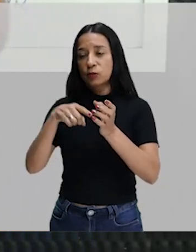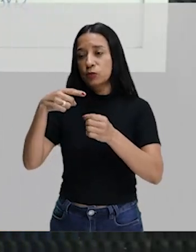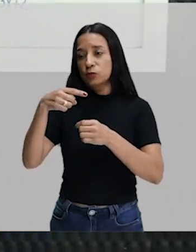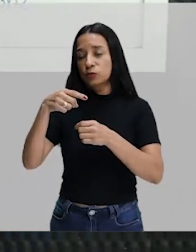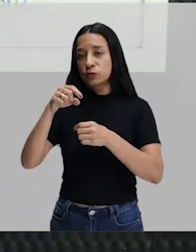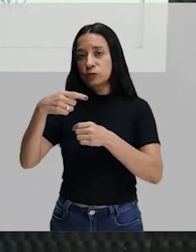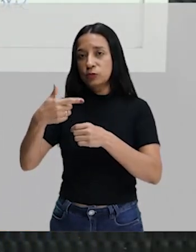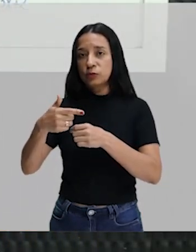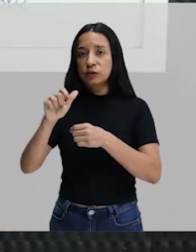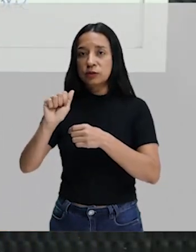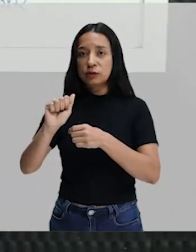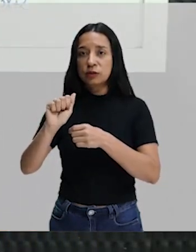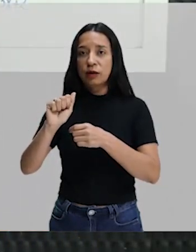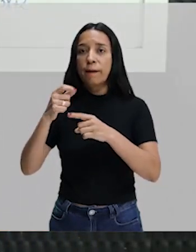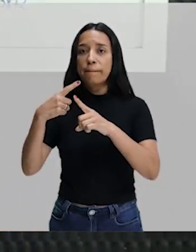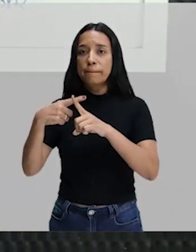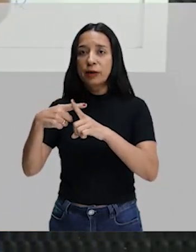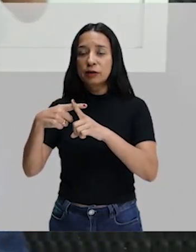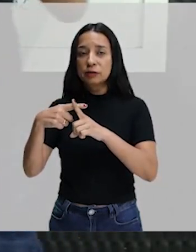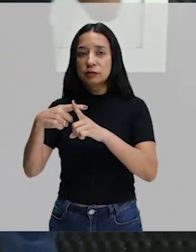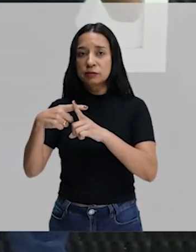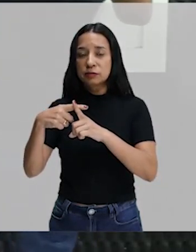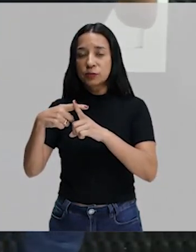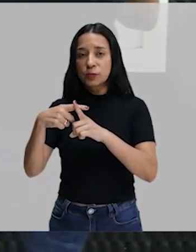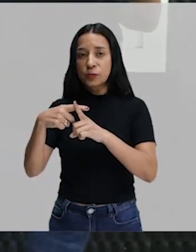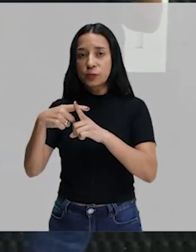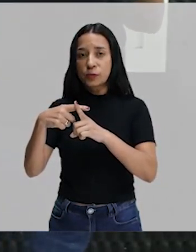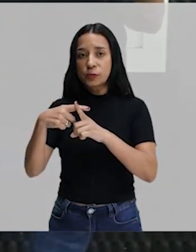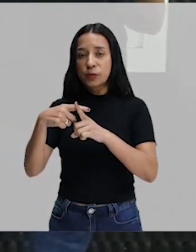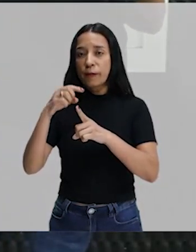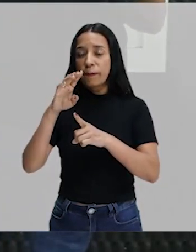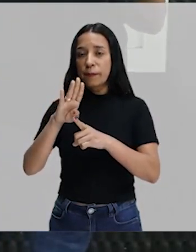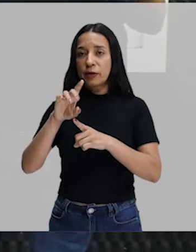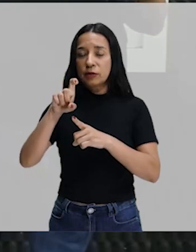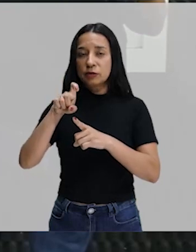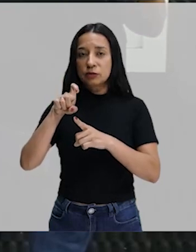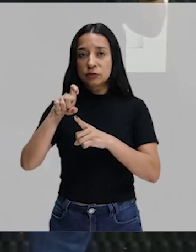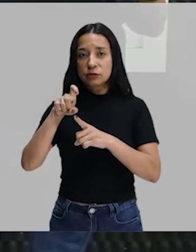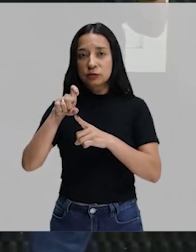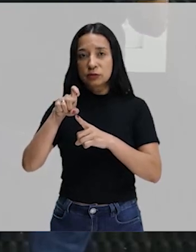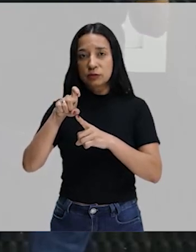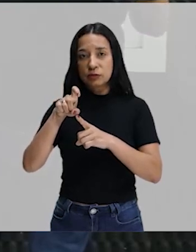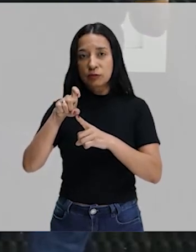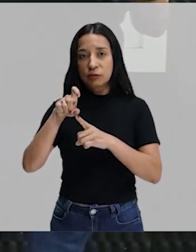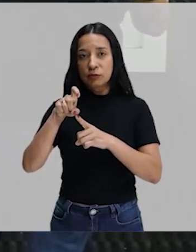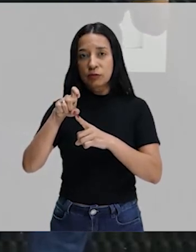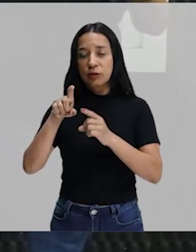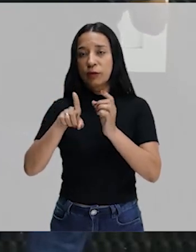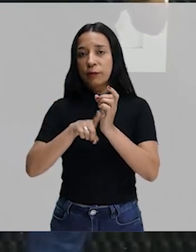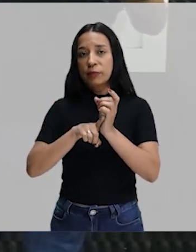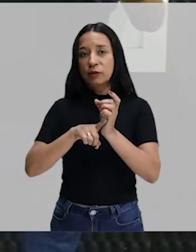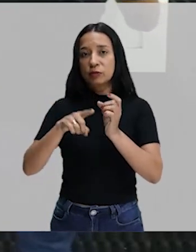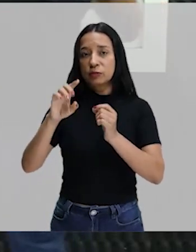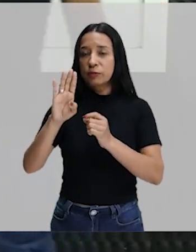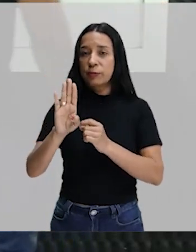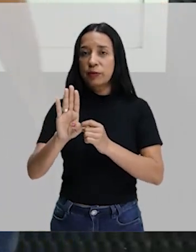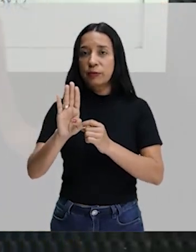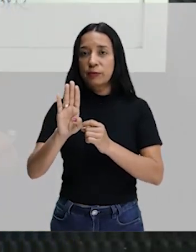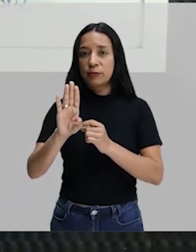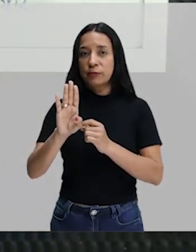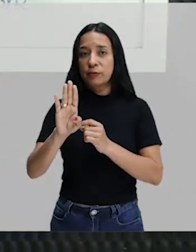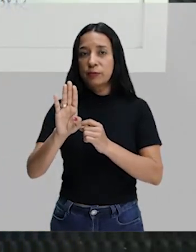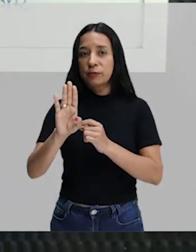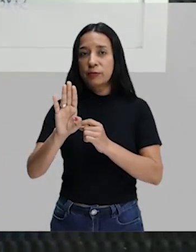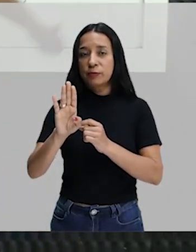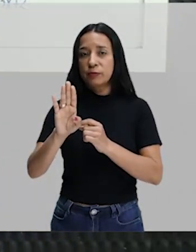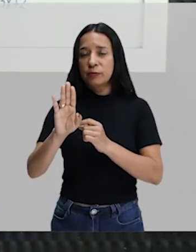mais BX menos B. Turminha, se